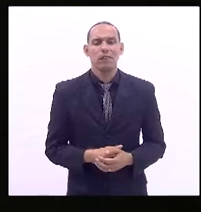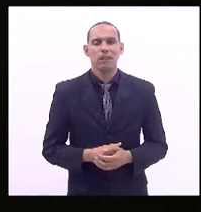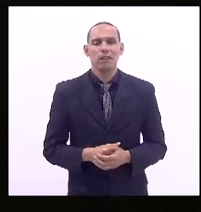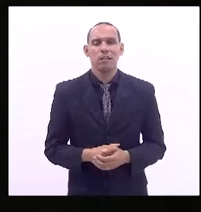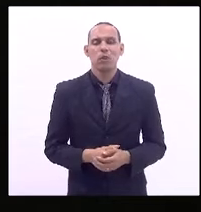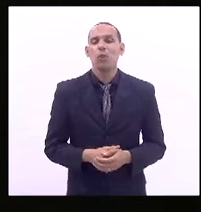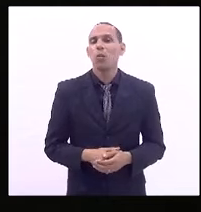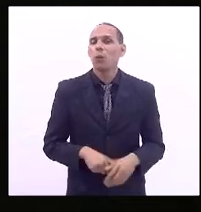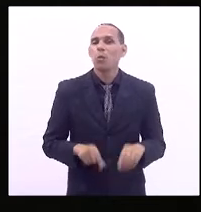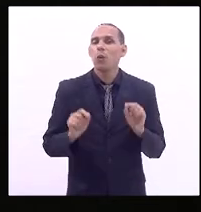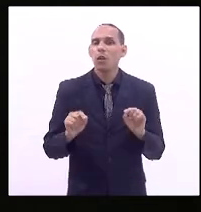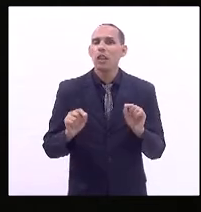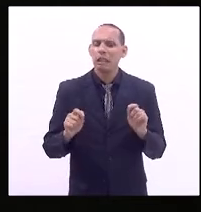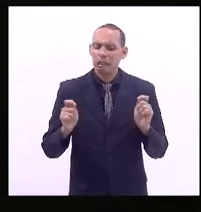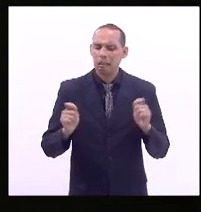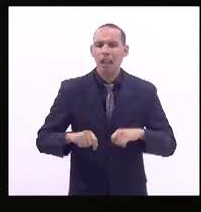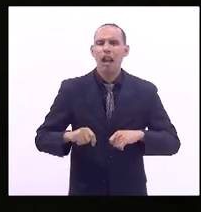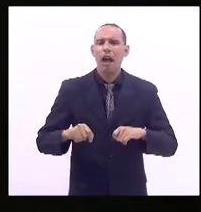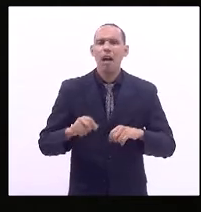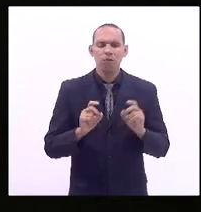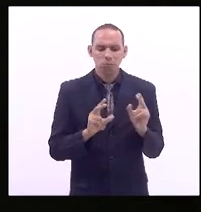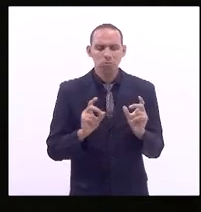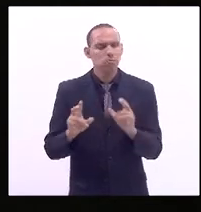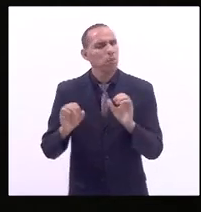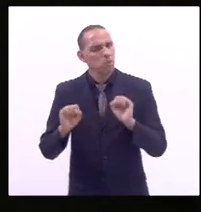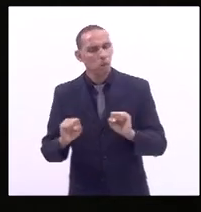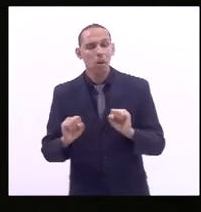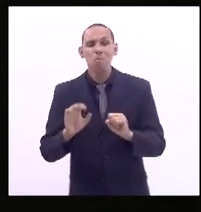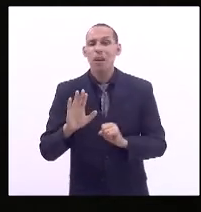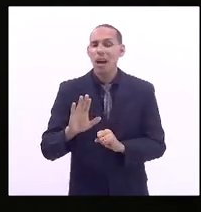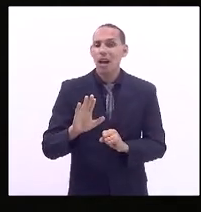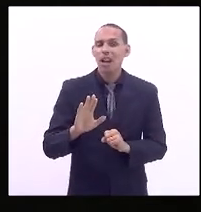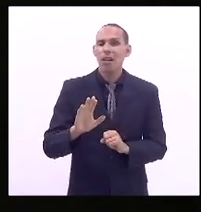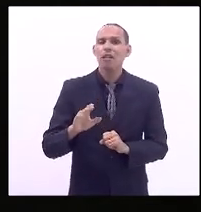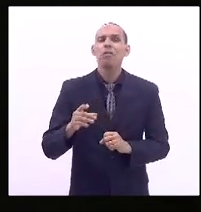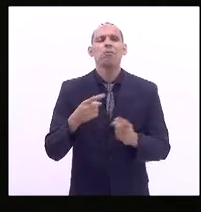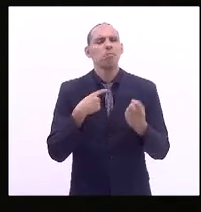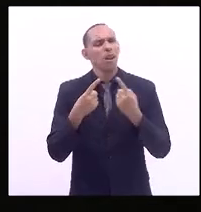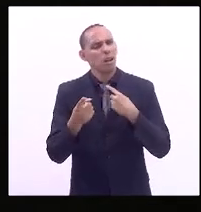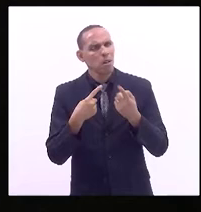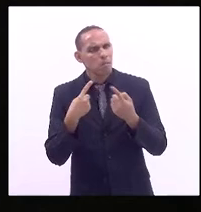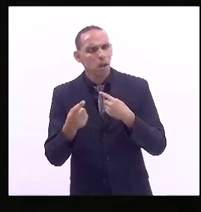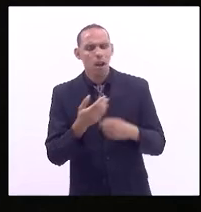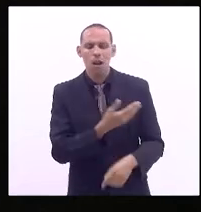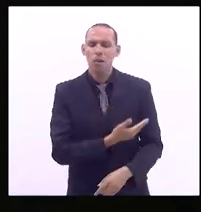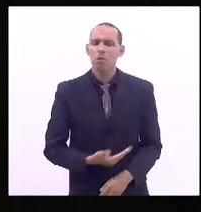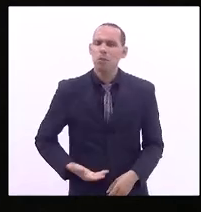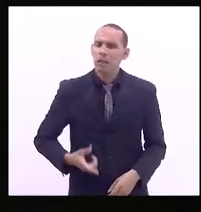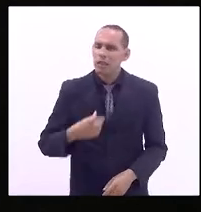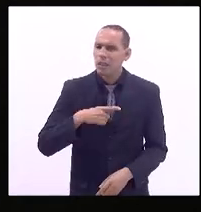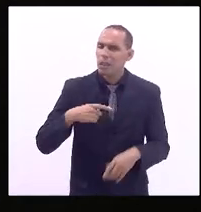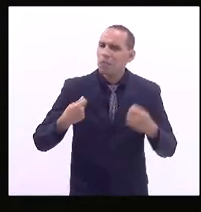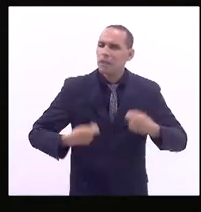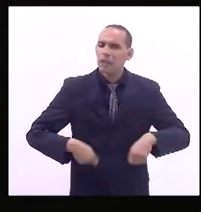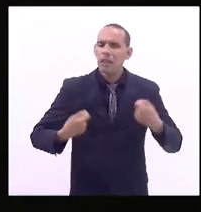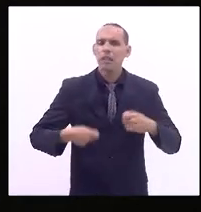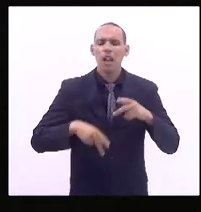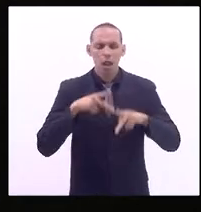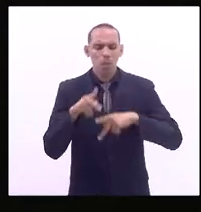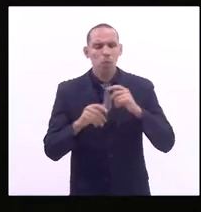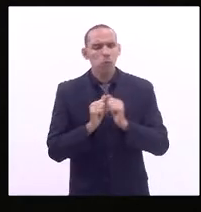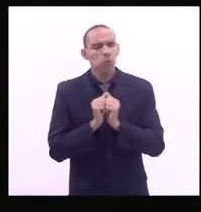uma possibilidade de aliena a máscara de batom debate público da nossa